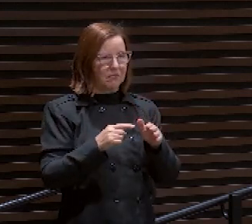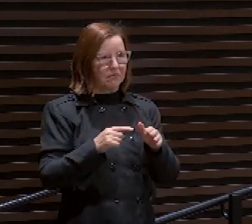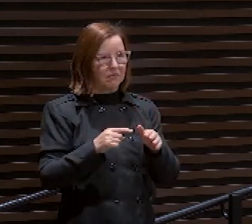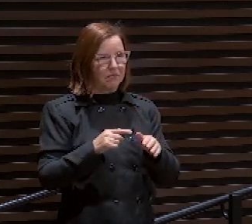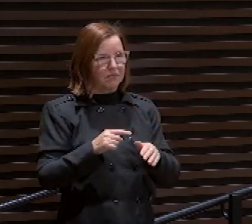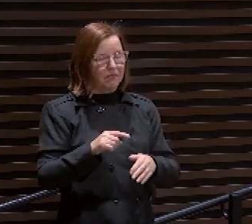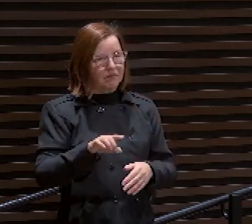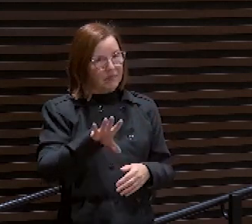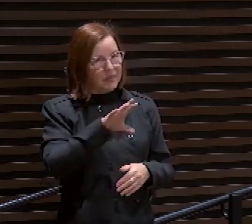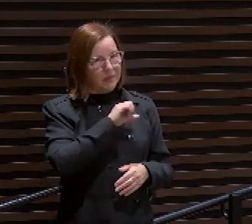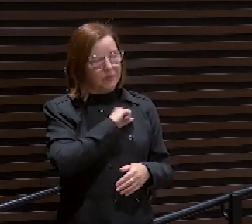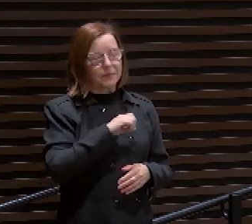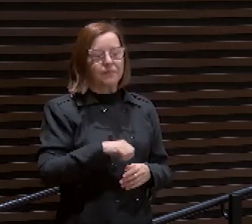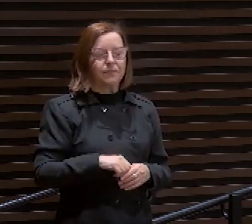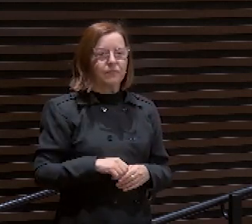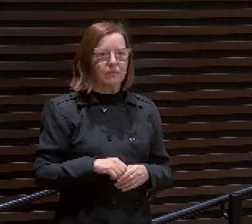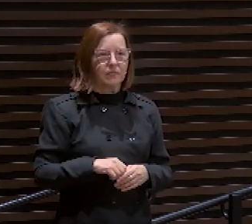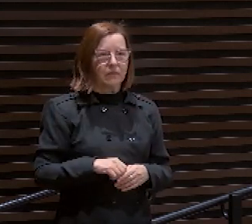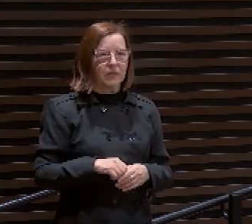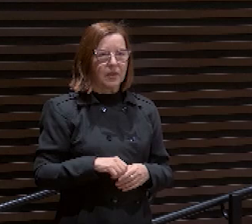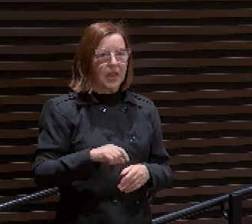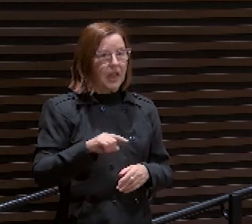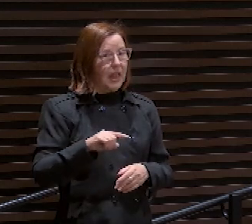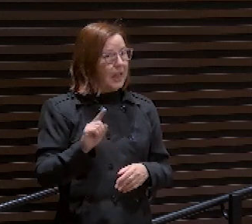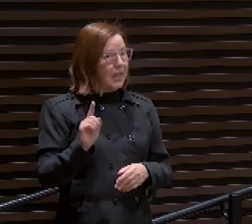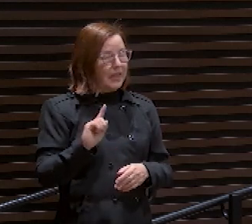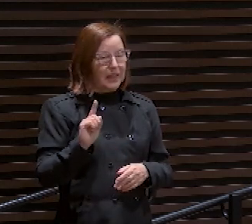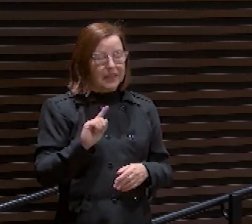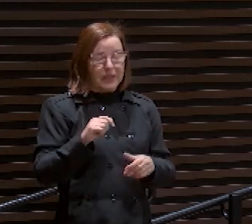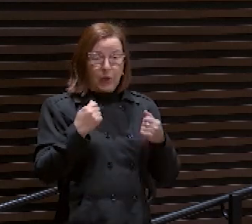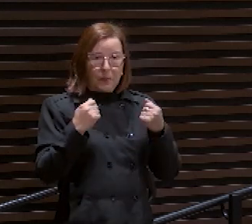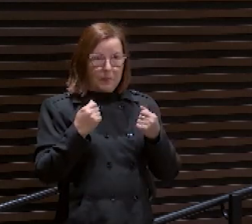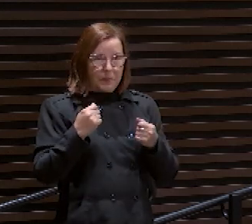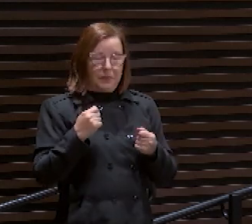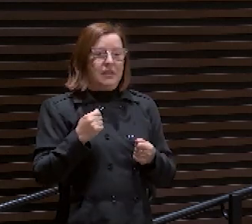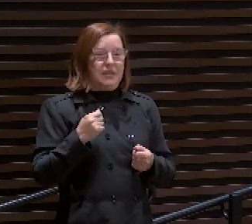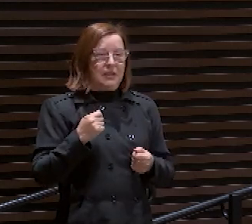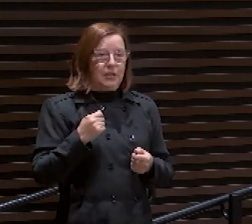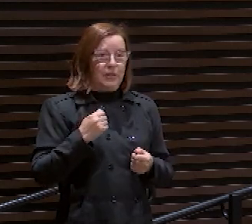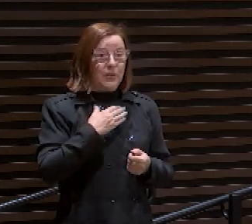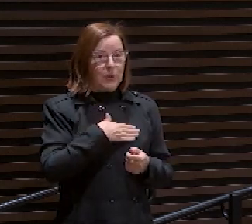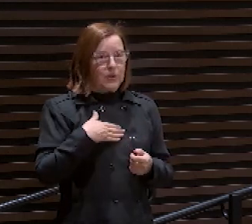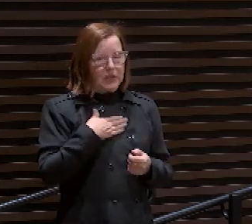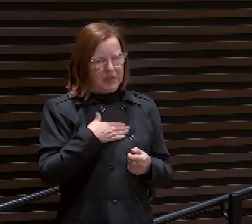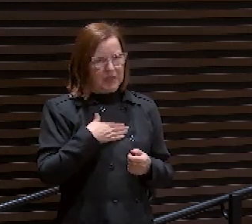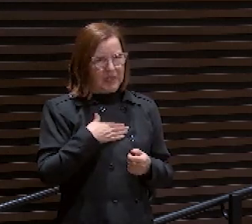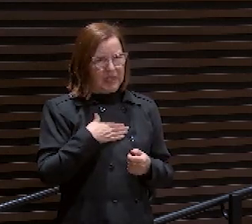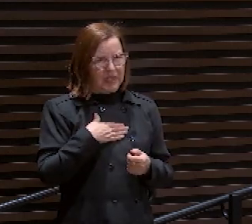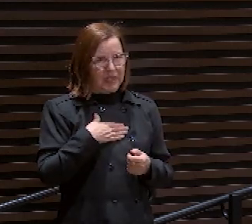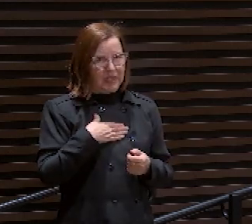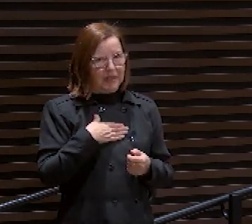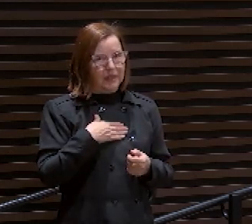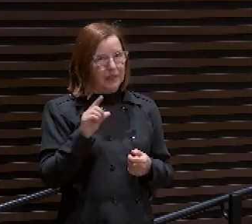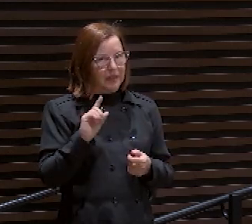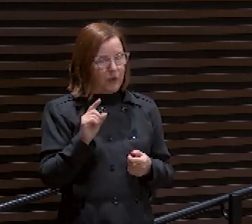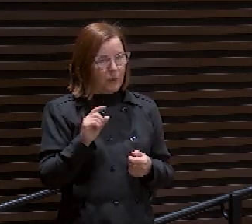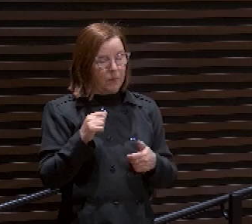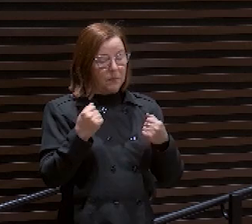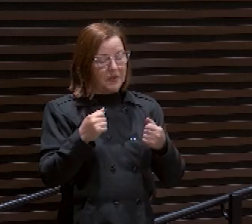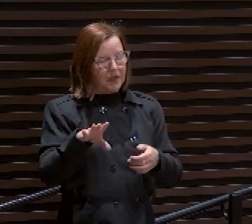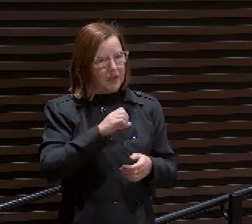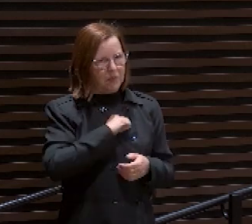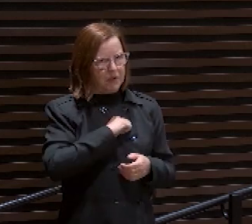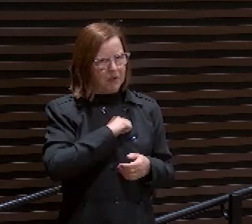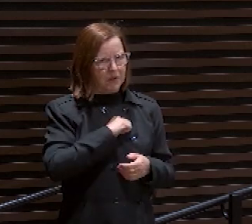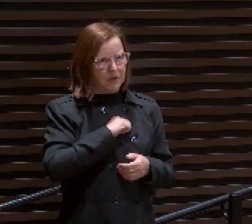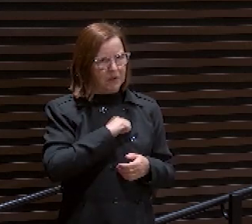Então, Pedro, você está dizendo que eu tenho que gostar da pessoa? Não. Eu estou dizendo que você tem que amar a pessoa. Ué, mas gostar é amar? Não é, não. Como nós vimos